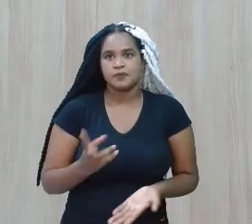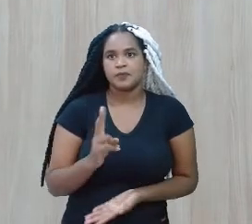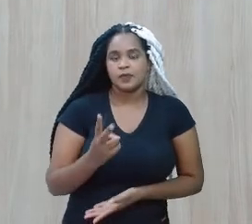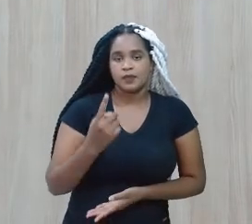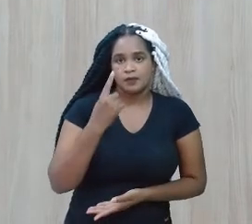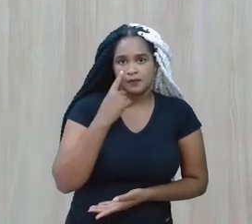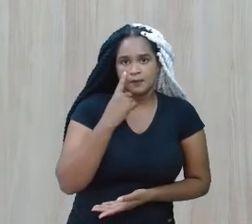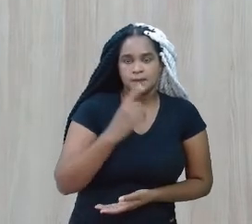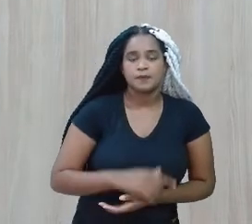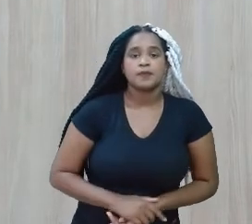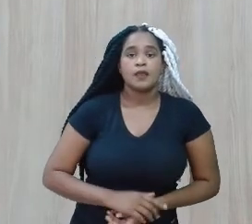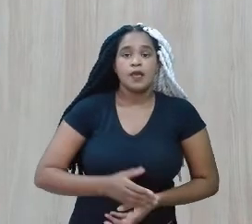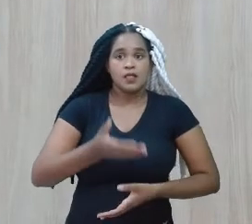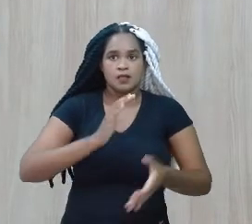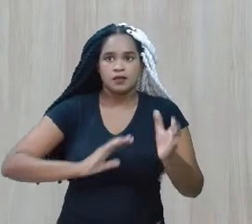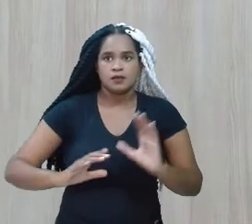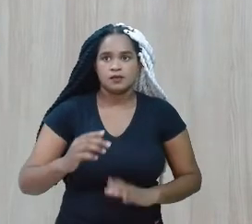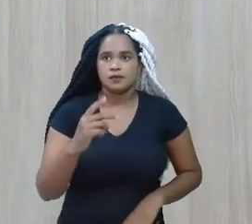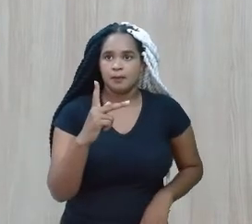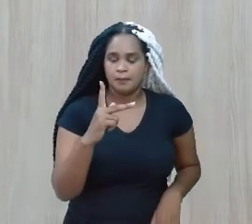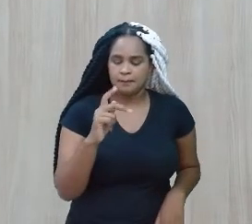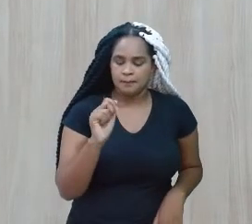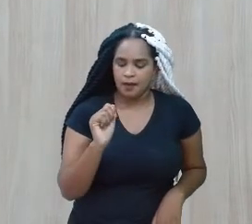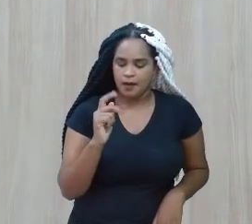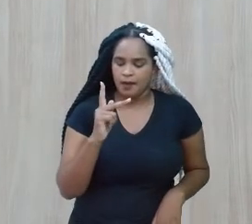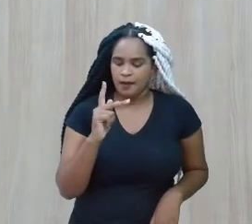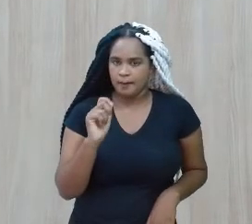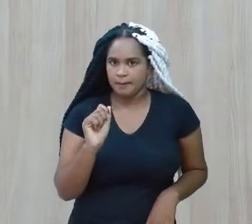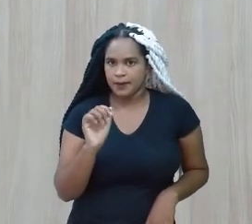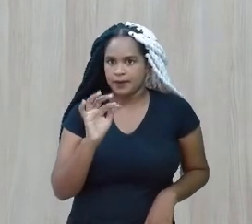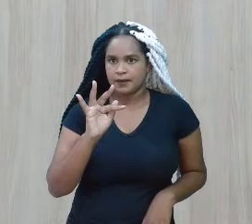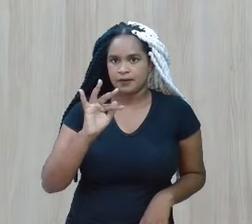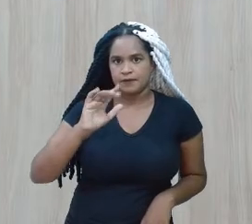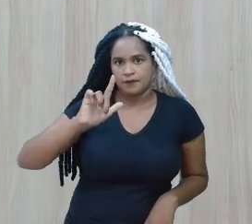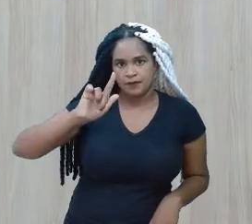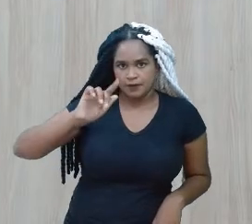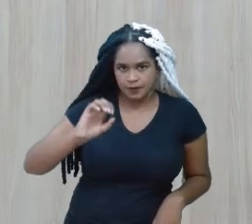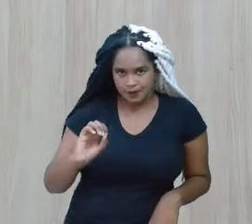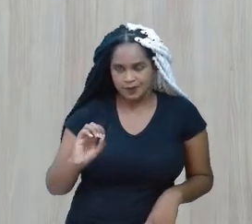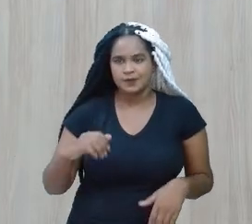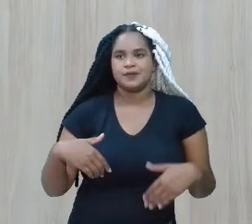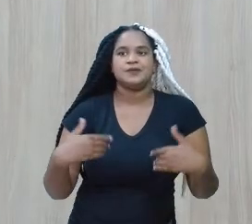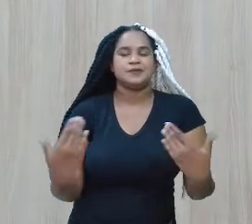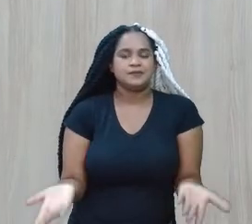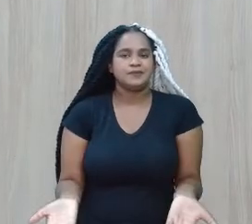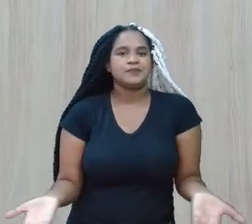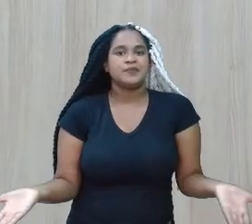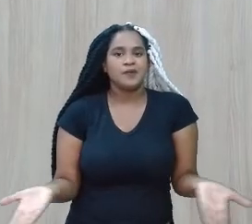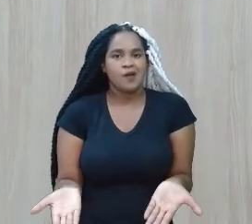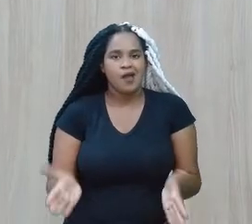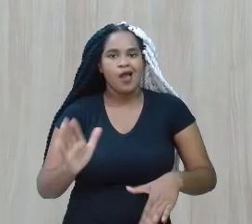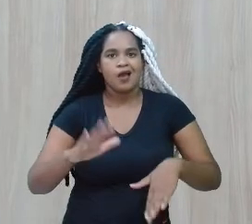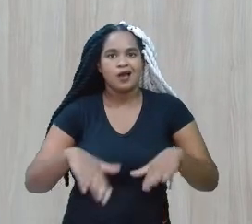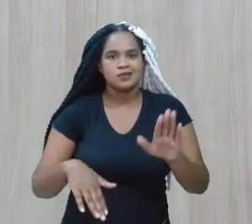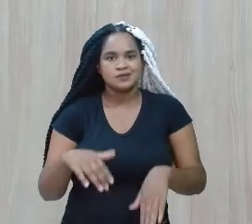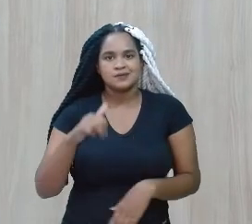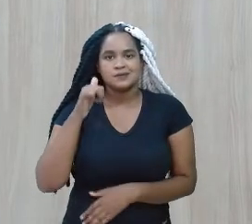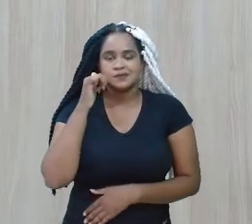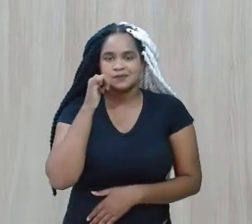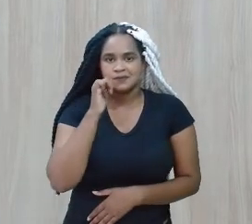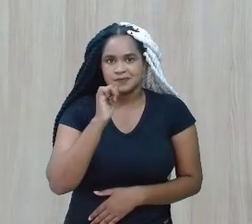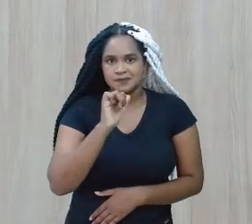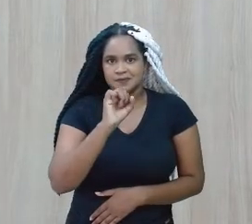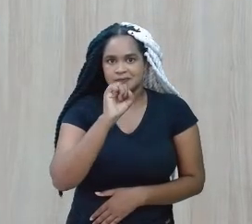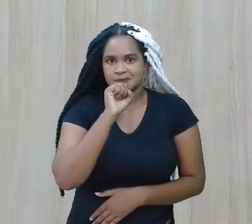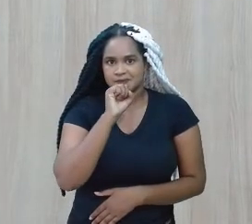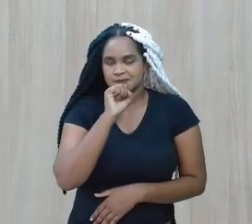do Papa Figo, não é? Uma lenda aproveitada, que hoje os meninos, se as mães forem contar, os